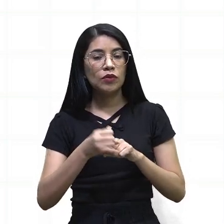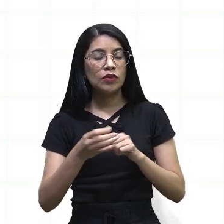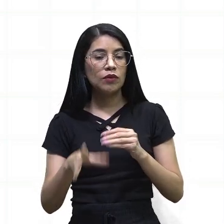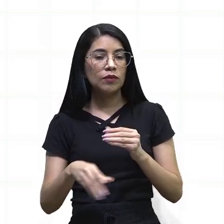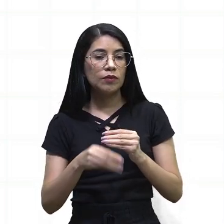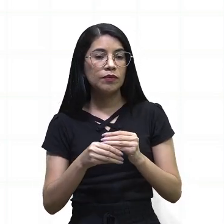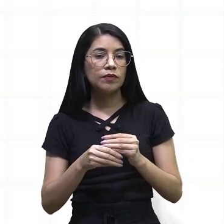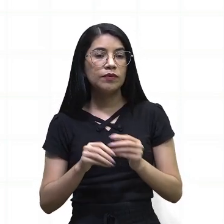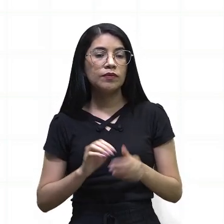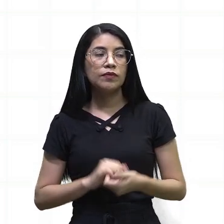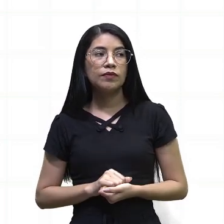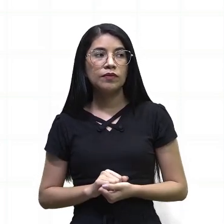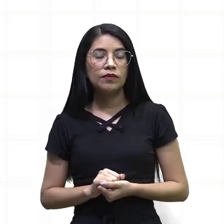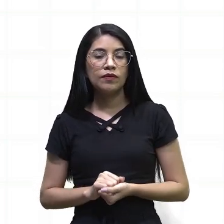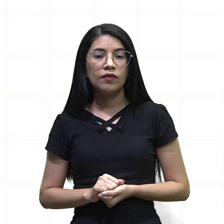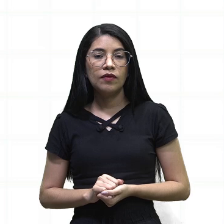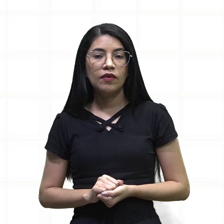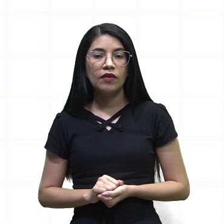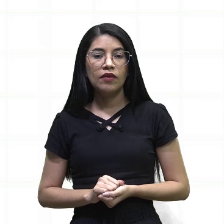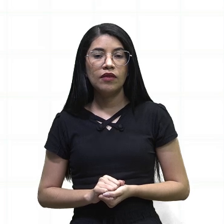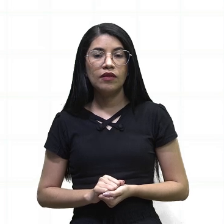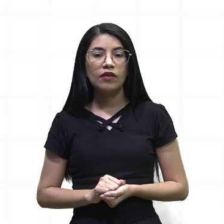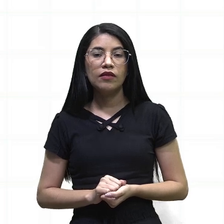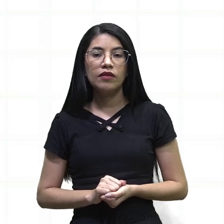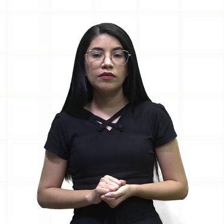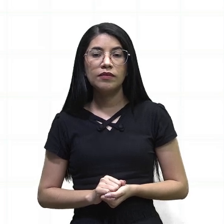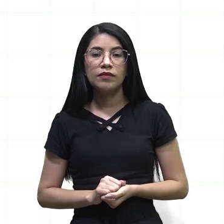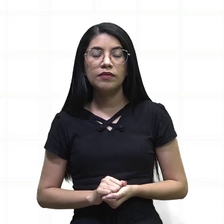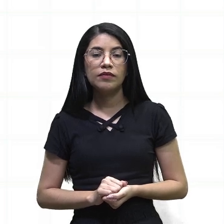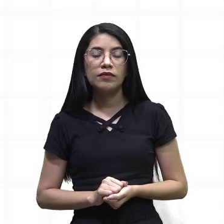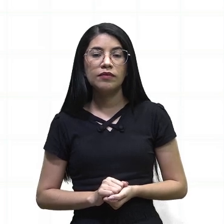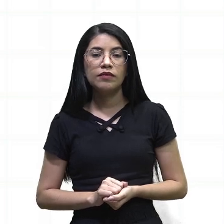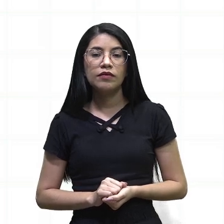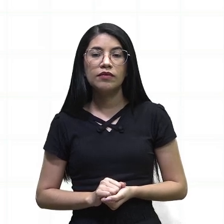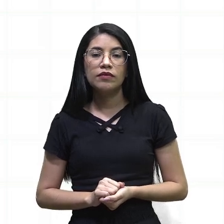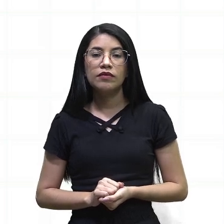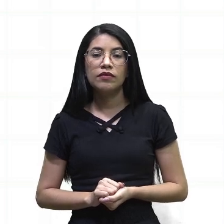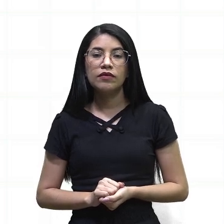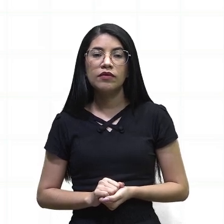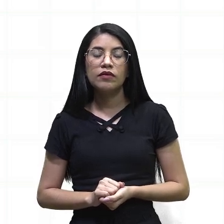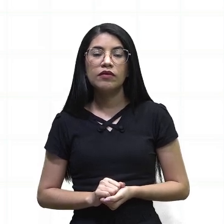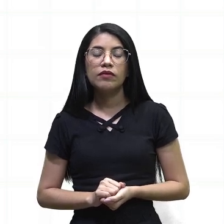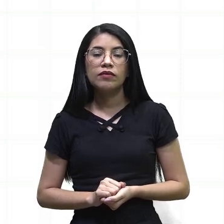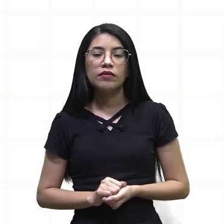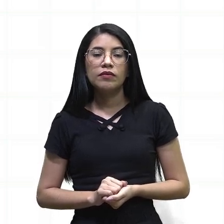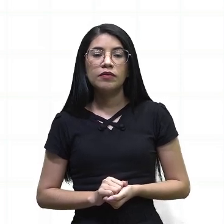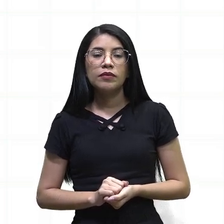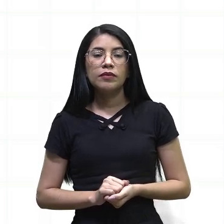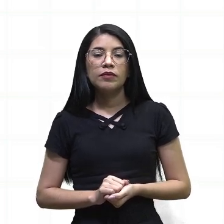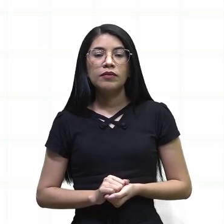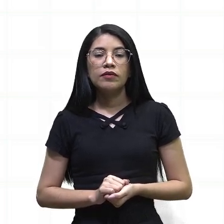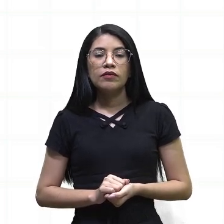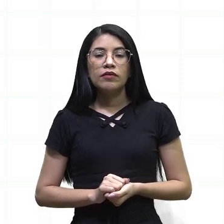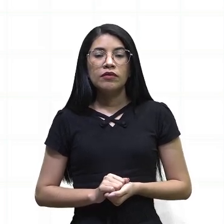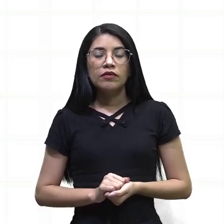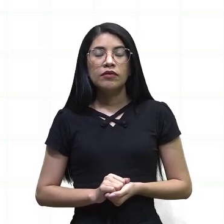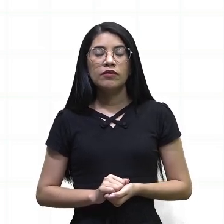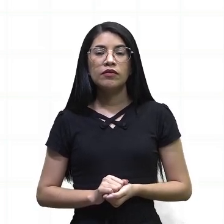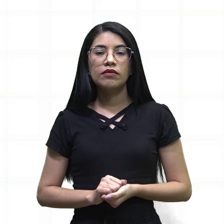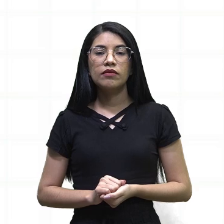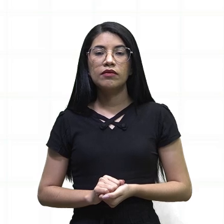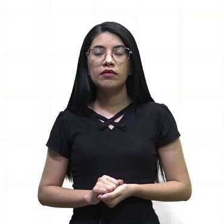eu destacar com outra cor, que é para vocês